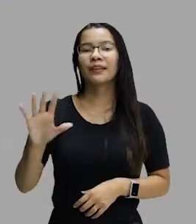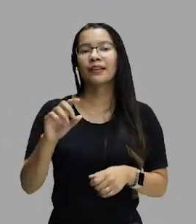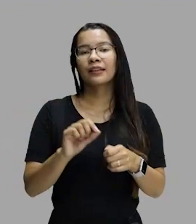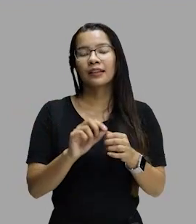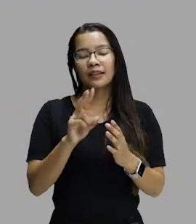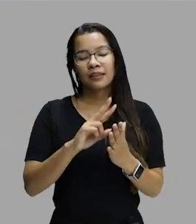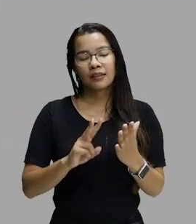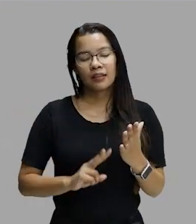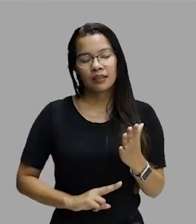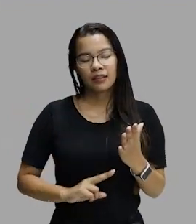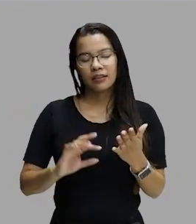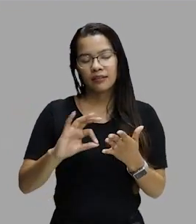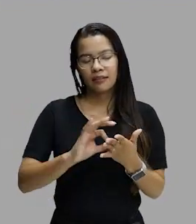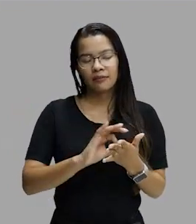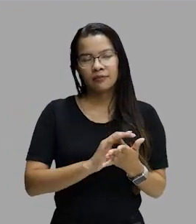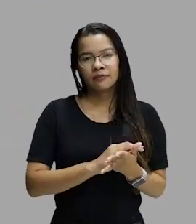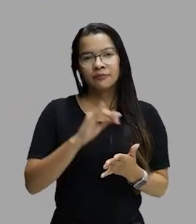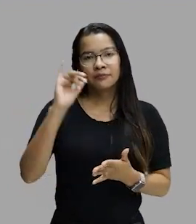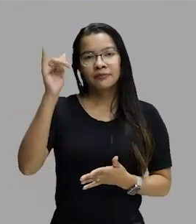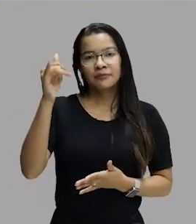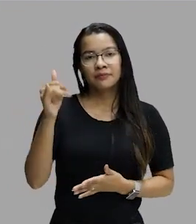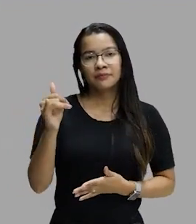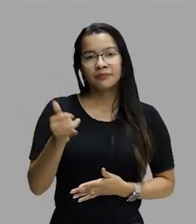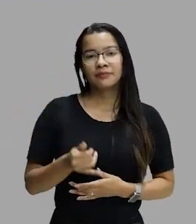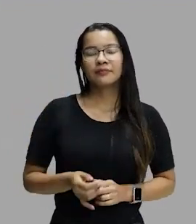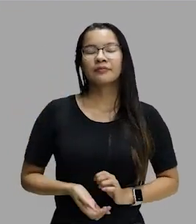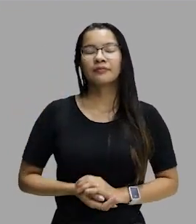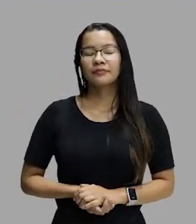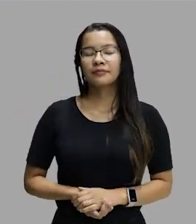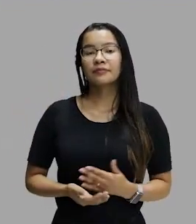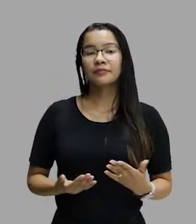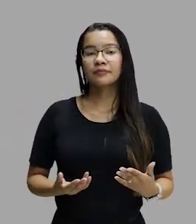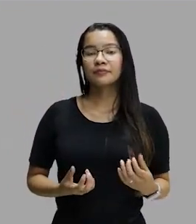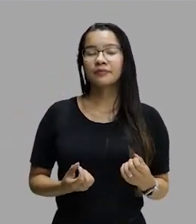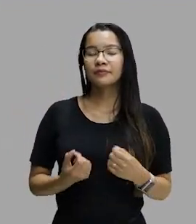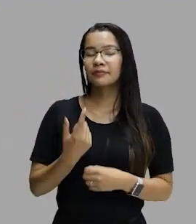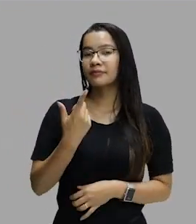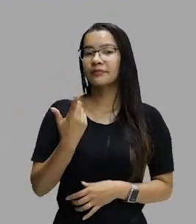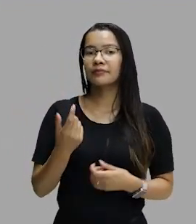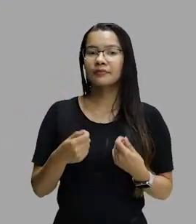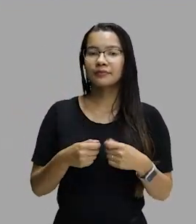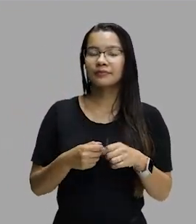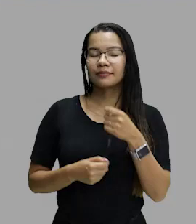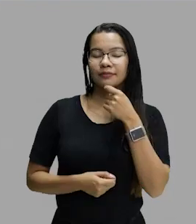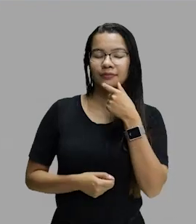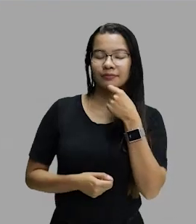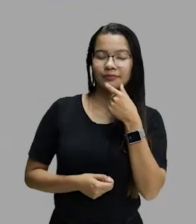uma leitura, escrevendo uma narrativa e, de repente, também colocar tons humorísticos. É